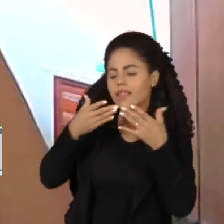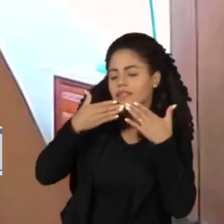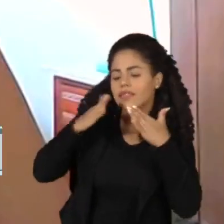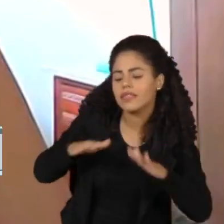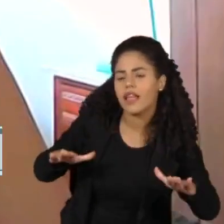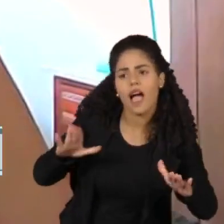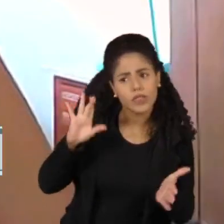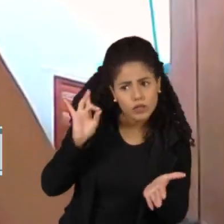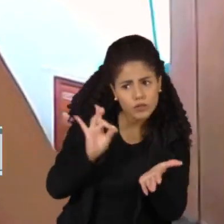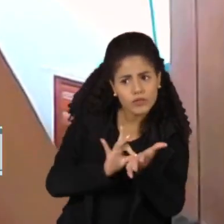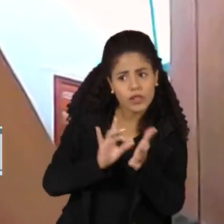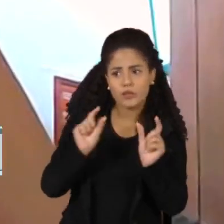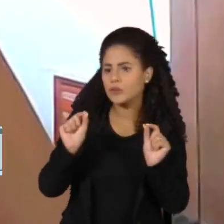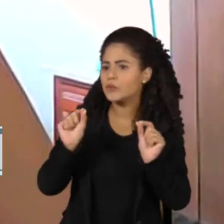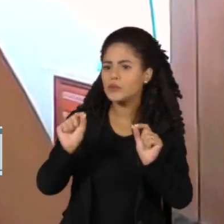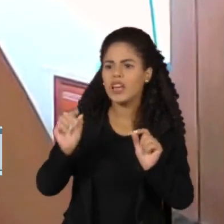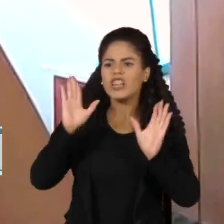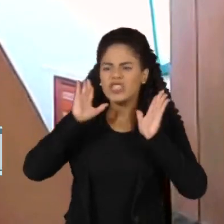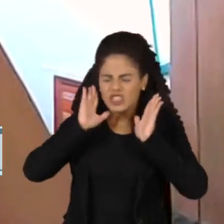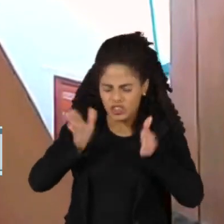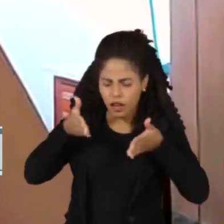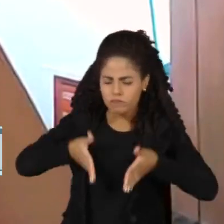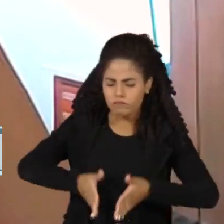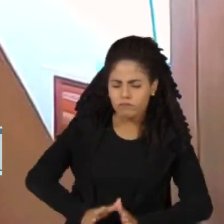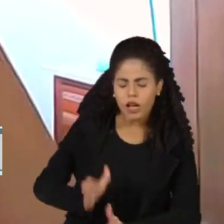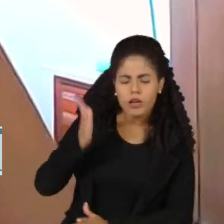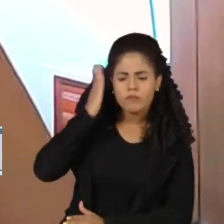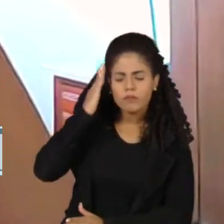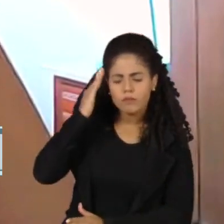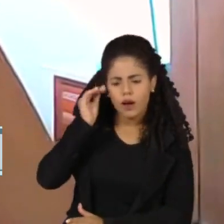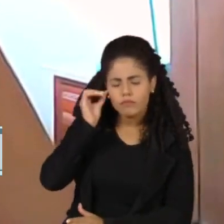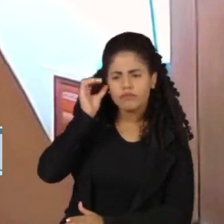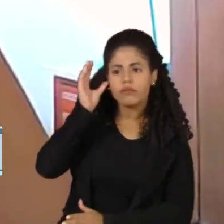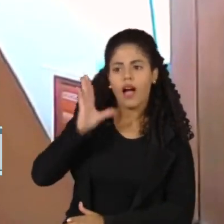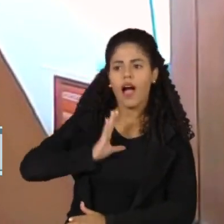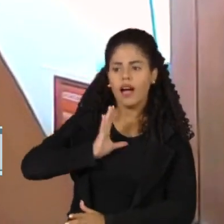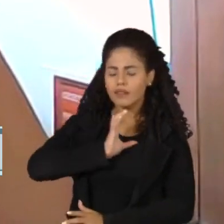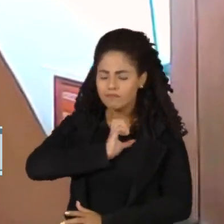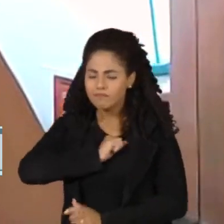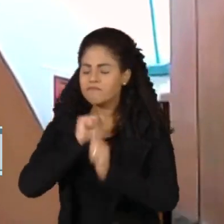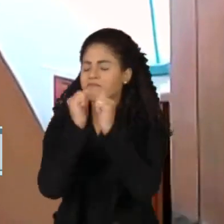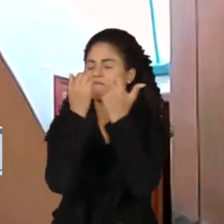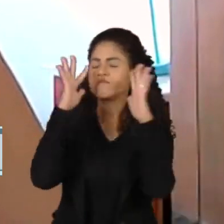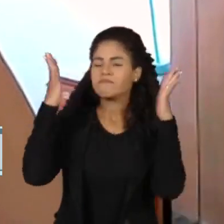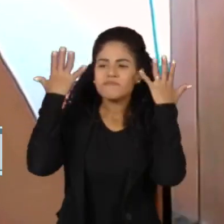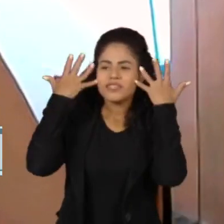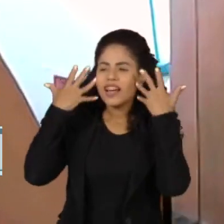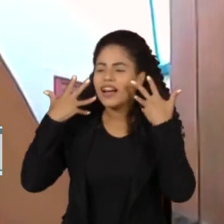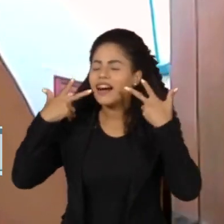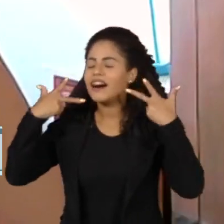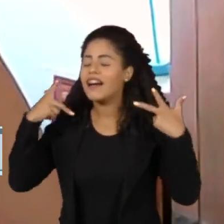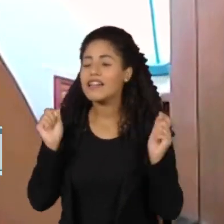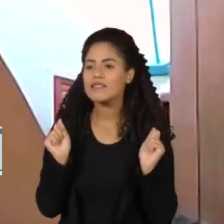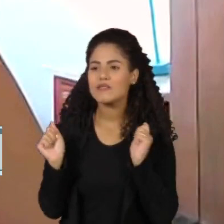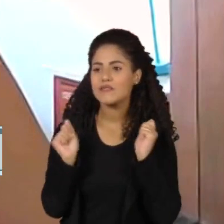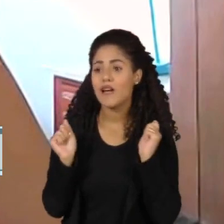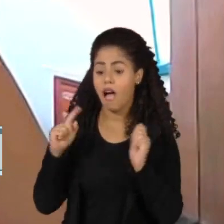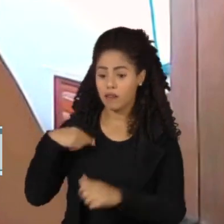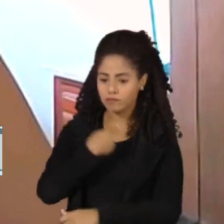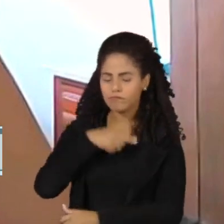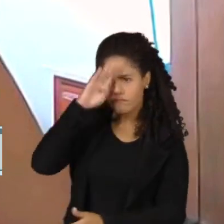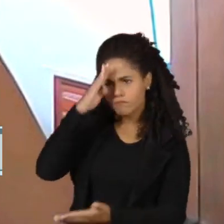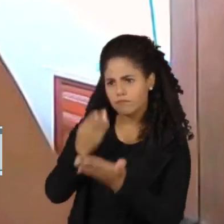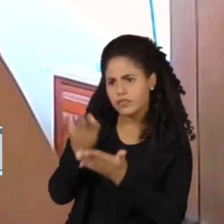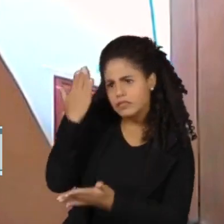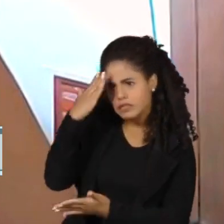na realidade, elas já nascem com o amor pela natureza, E a gente acredita, eu e